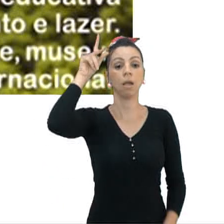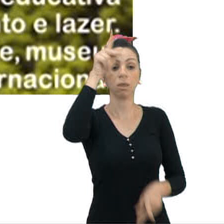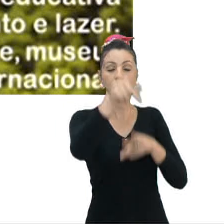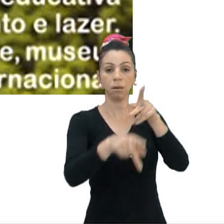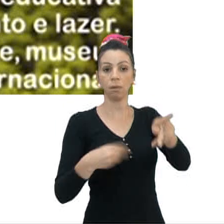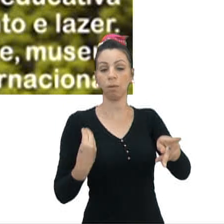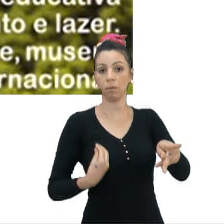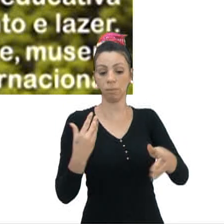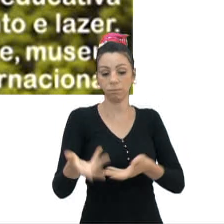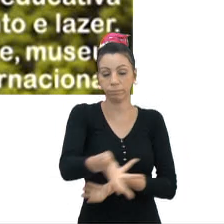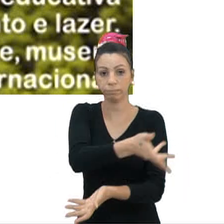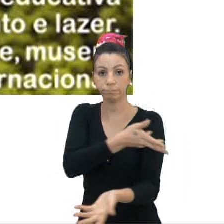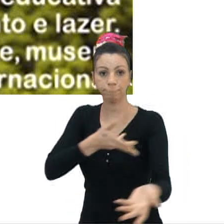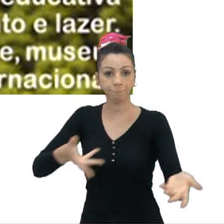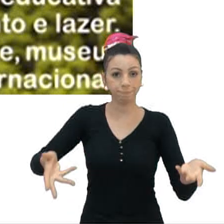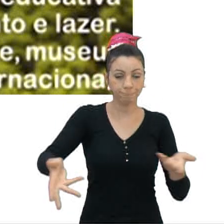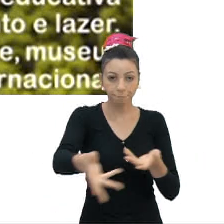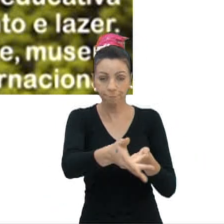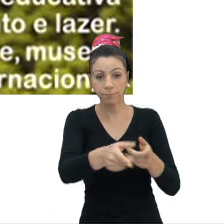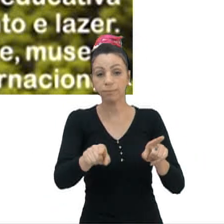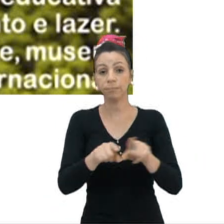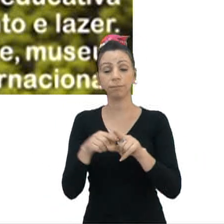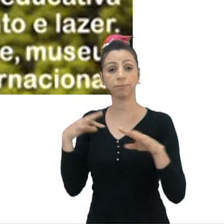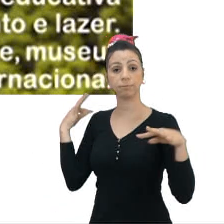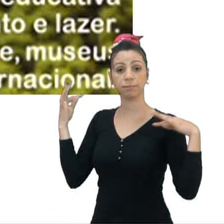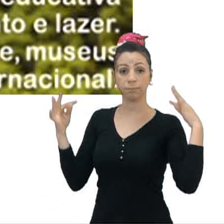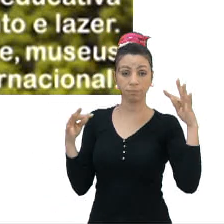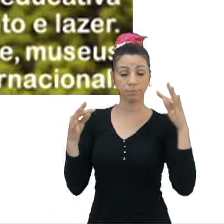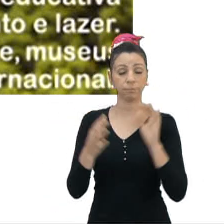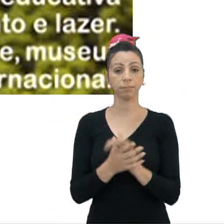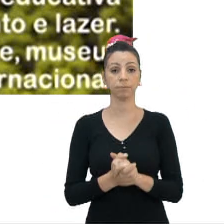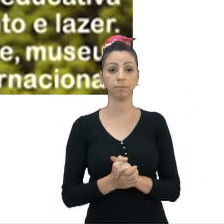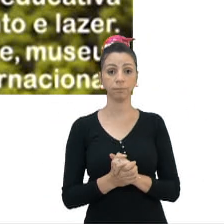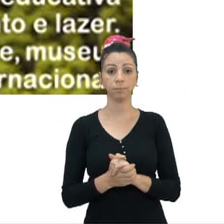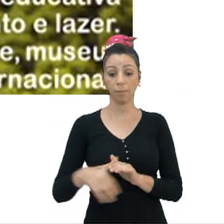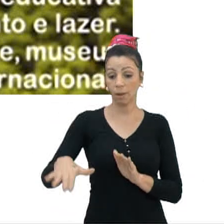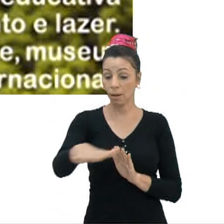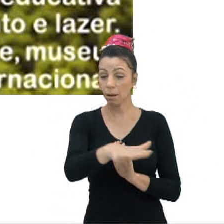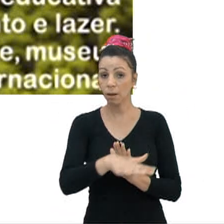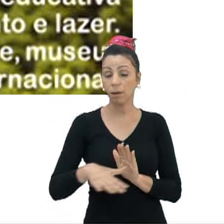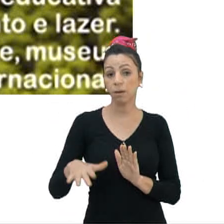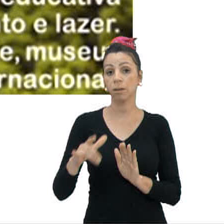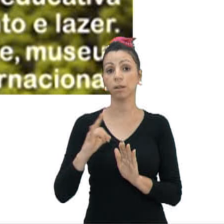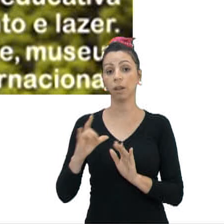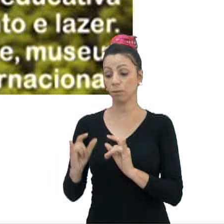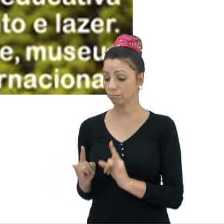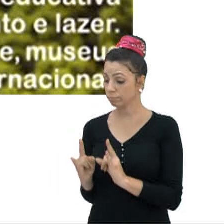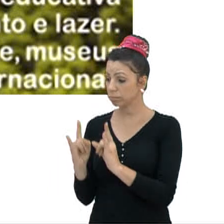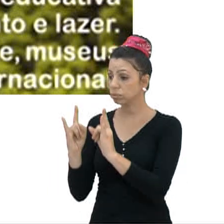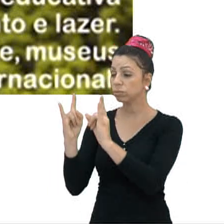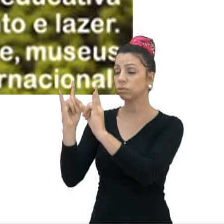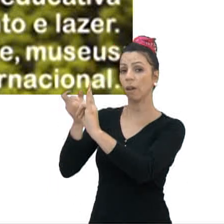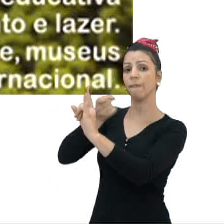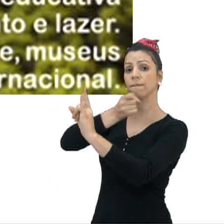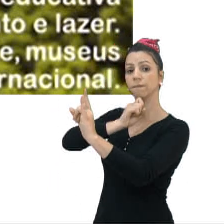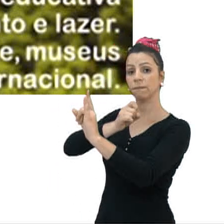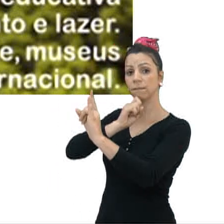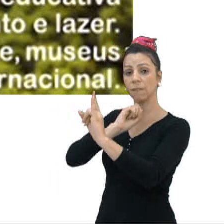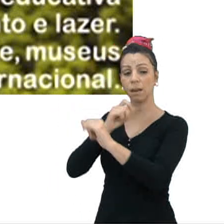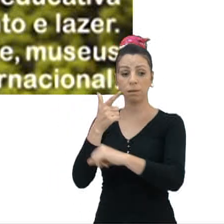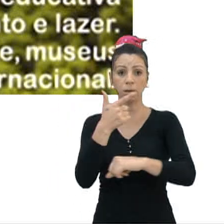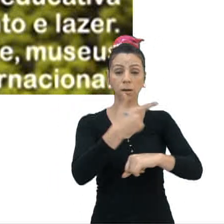como proporciona entretenimento e lazer. A região possui construções antigas, galerias de